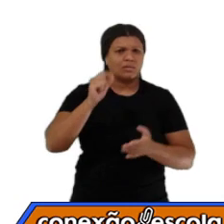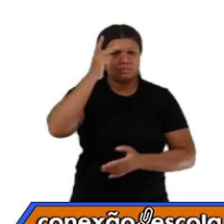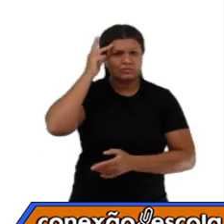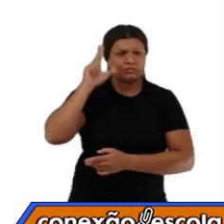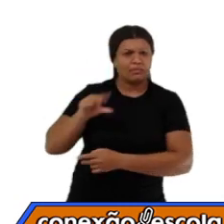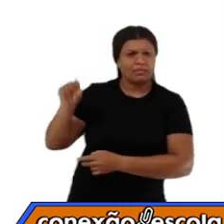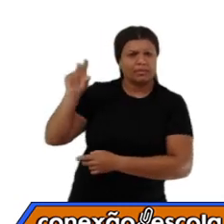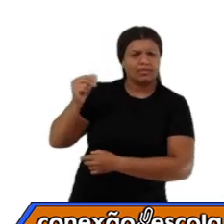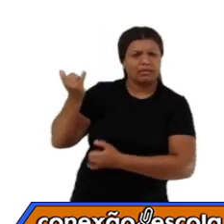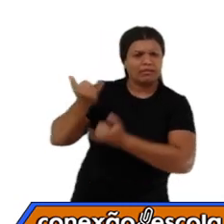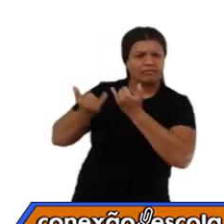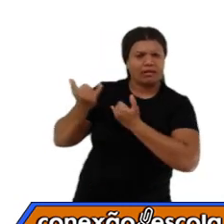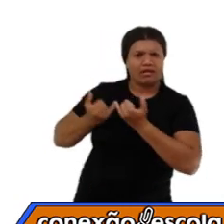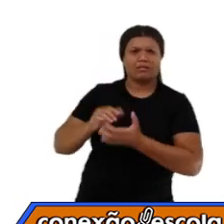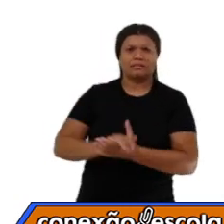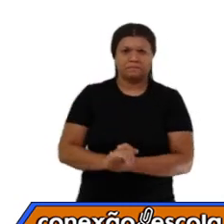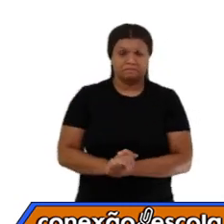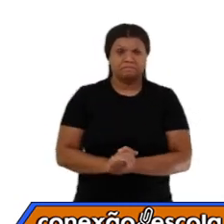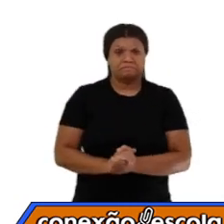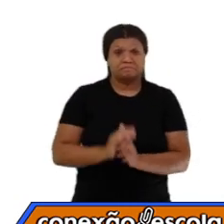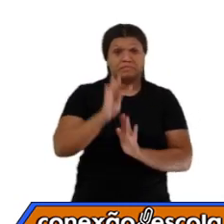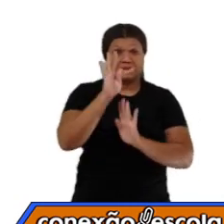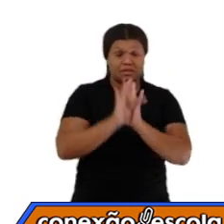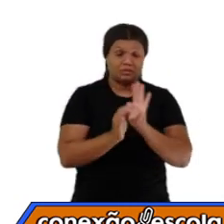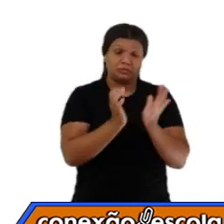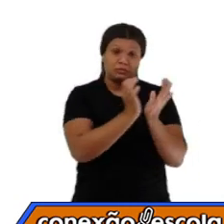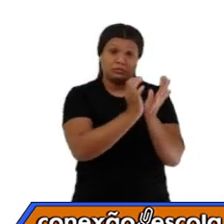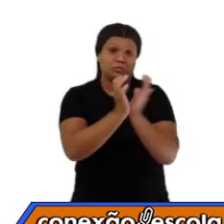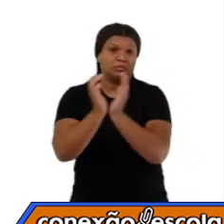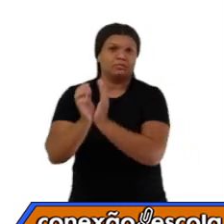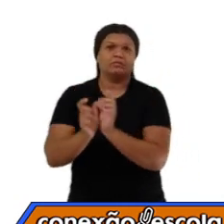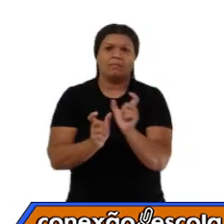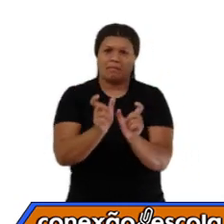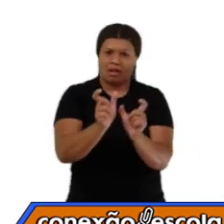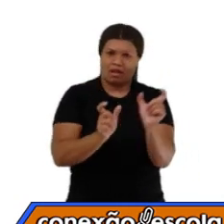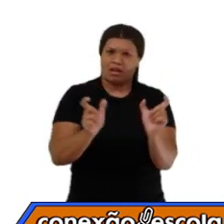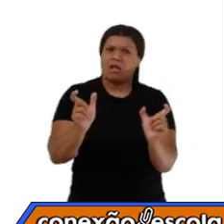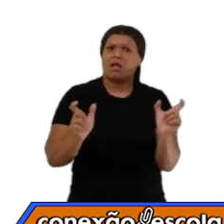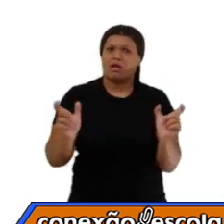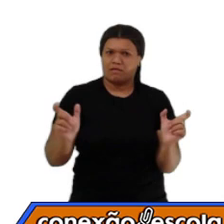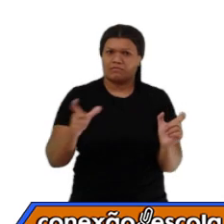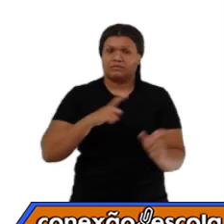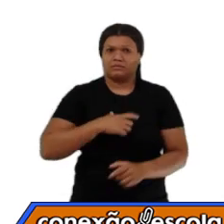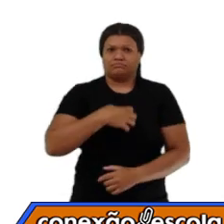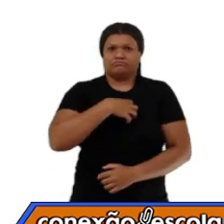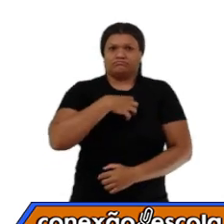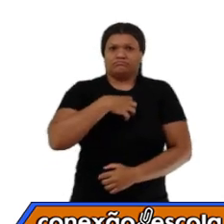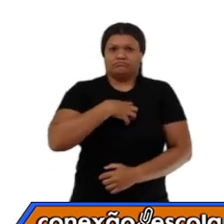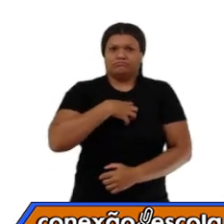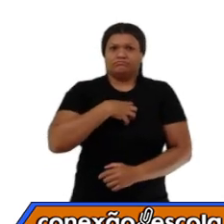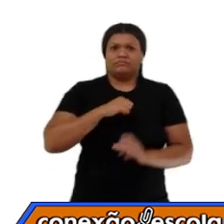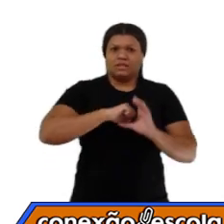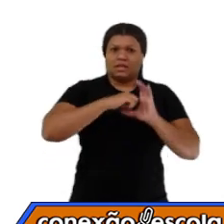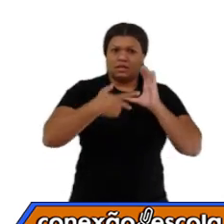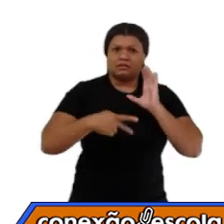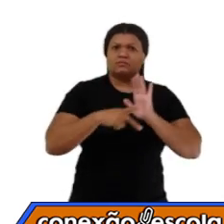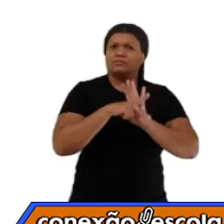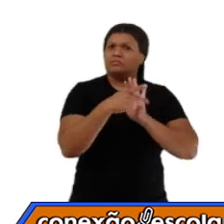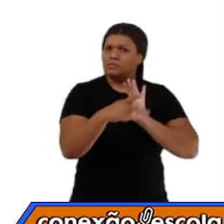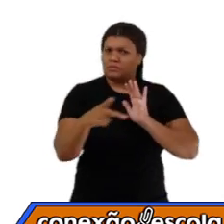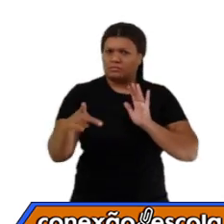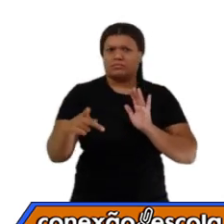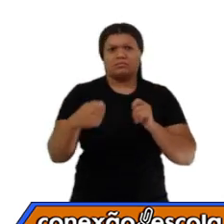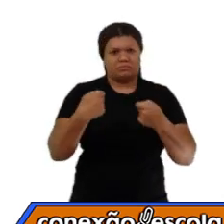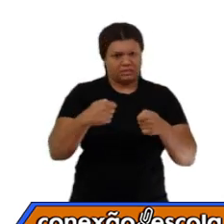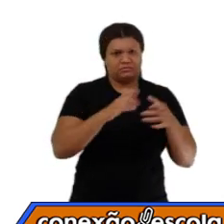ouvindo. O texto é um conjunto de palavras com unidade de sentido. Então, ele tem que fazer um